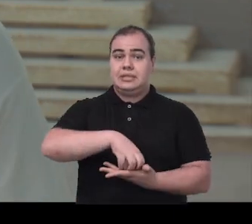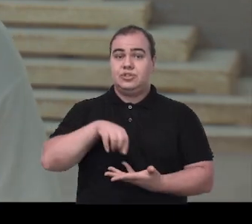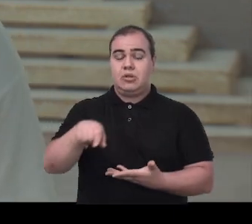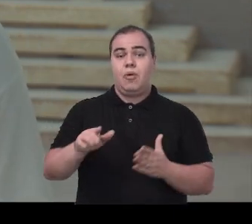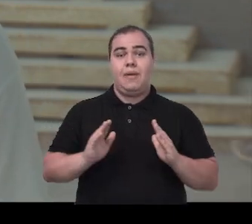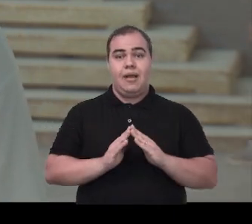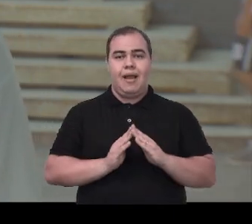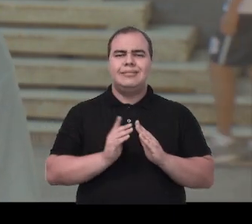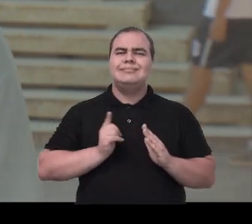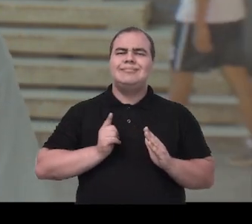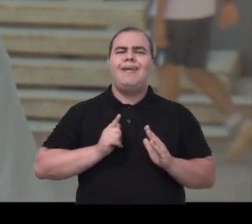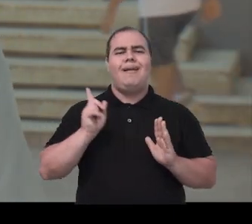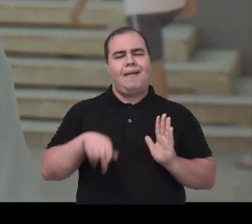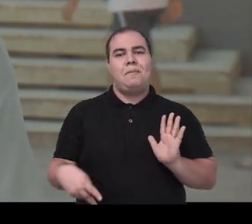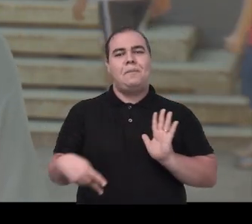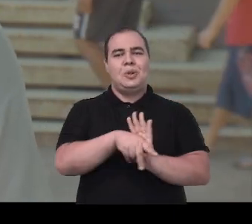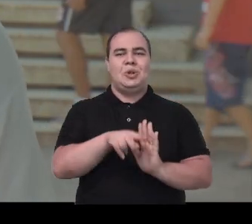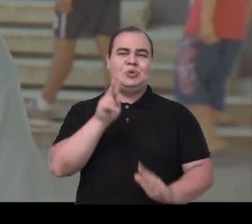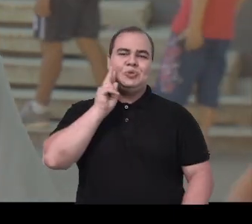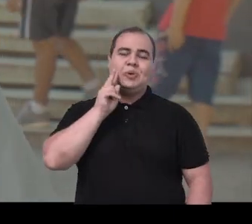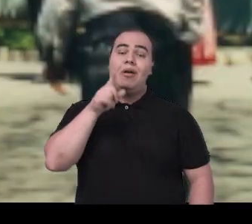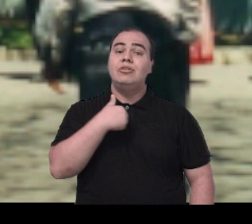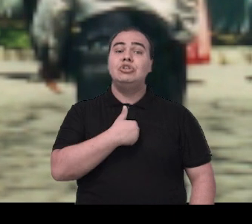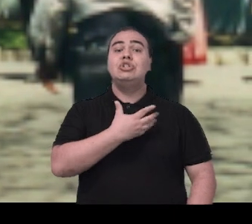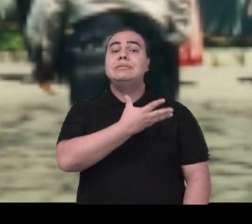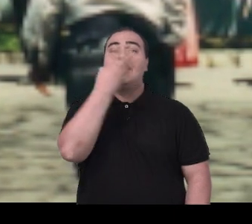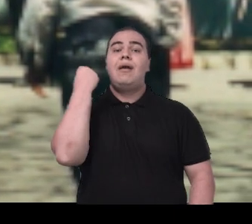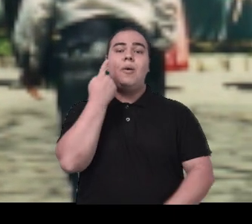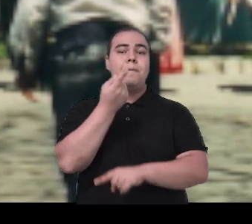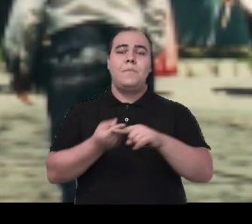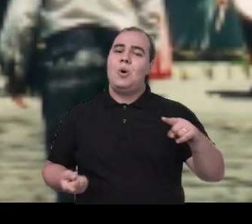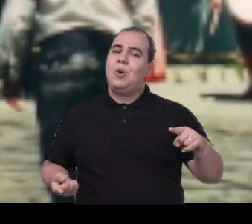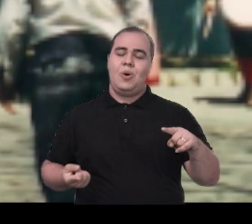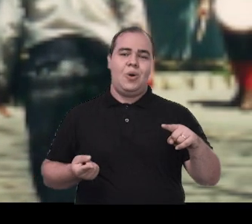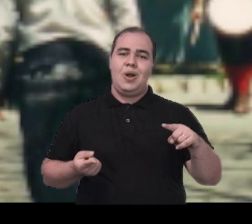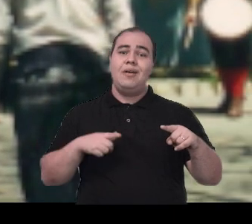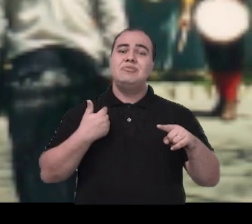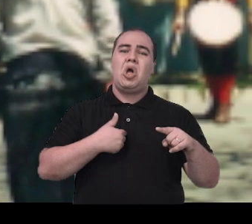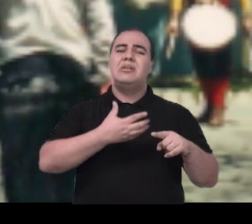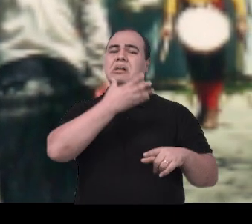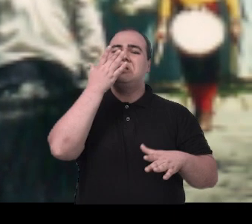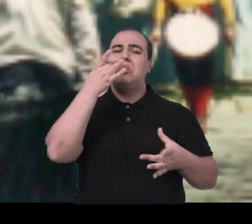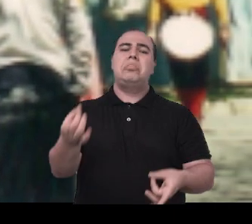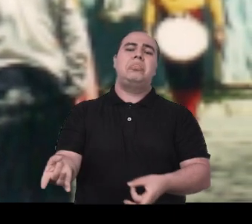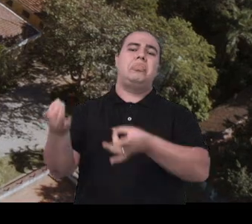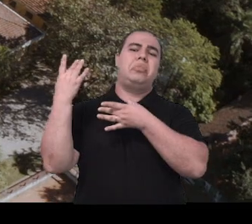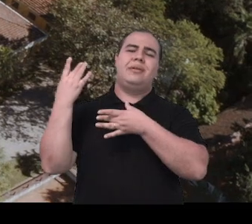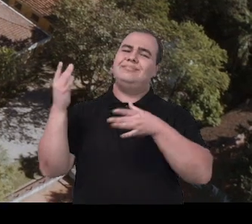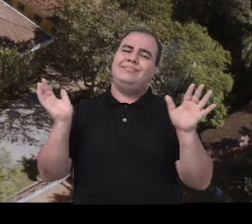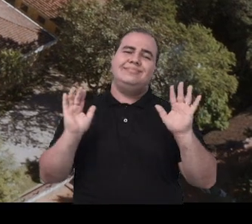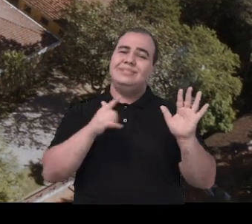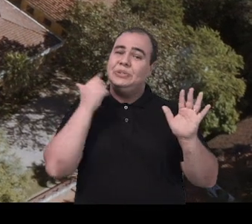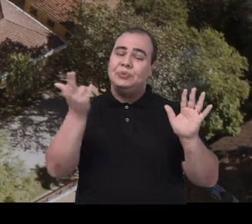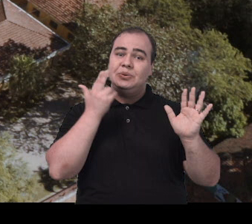né, uma casa, e que ela é parte da história. A gente não pode esquecer essa história, né? A gente não pode esquecer o que já foi, até